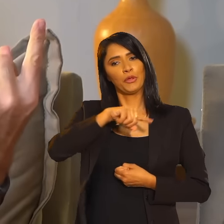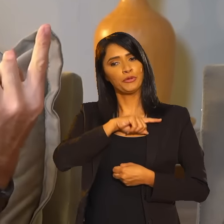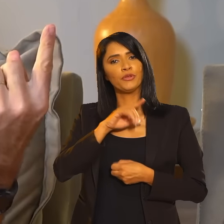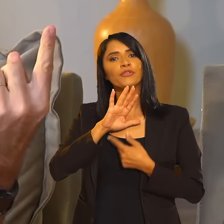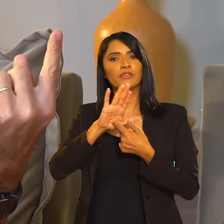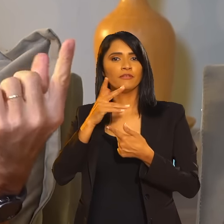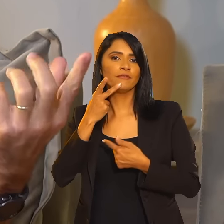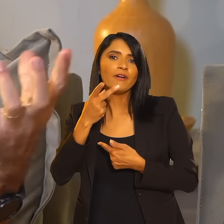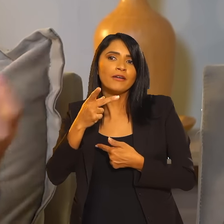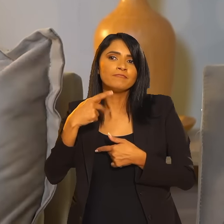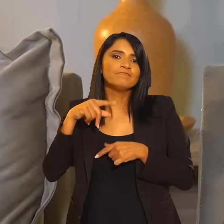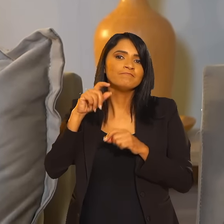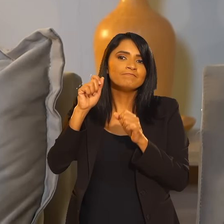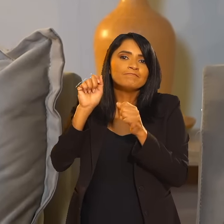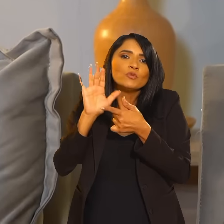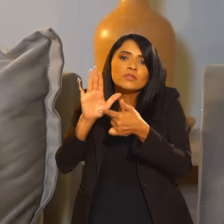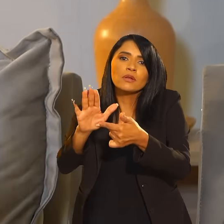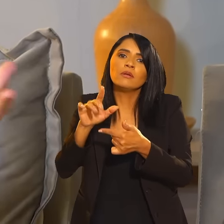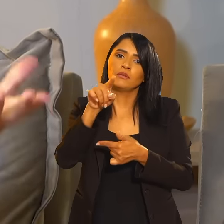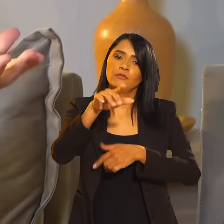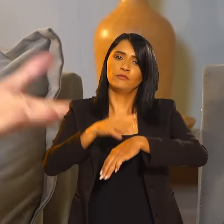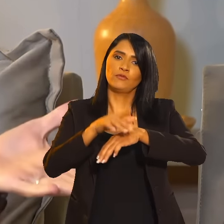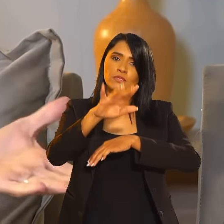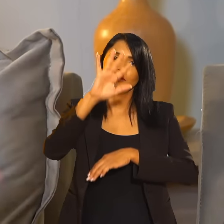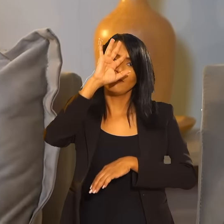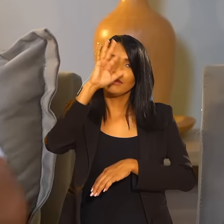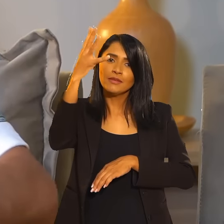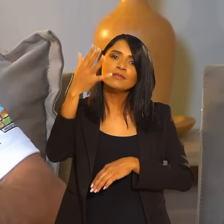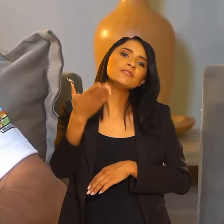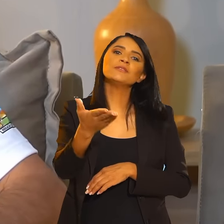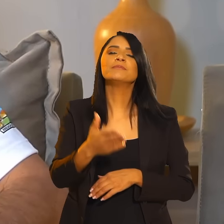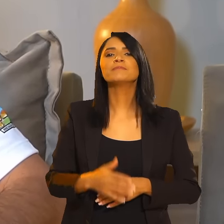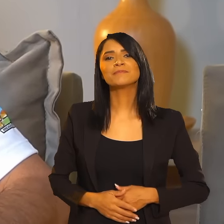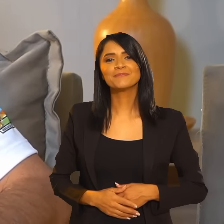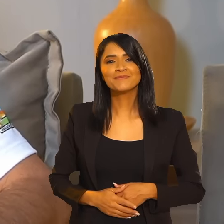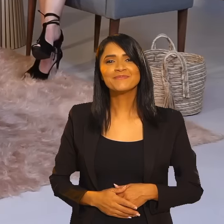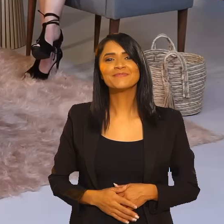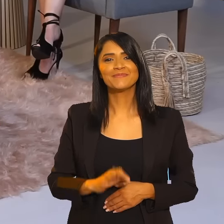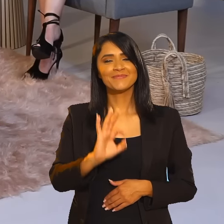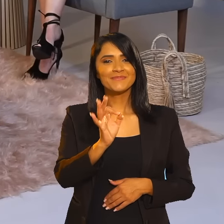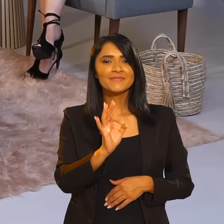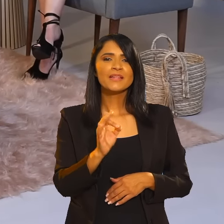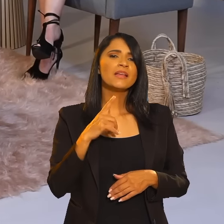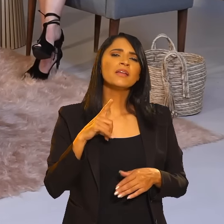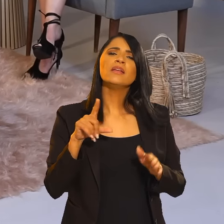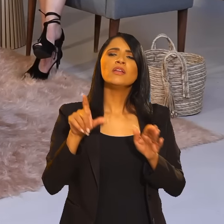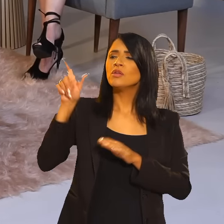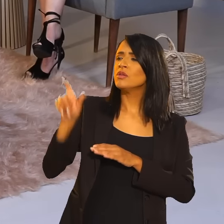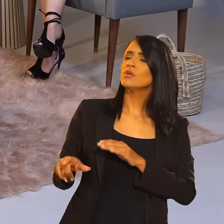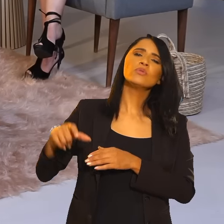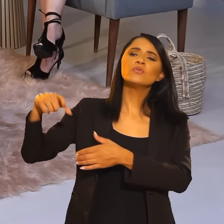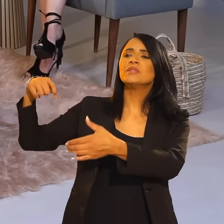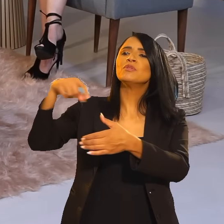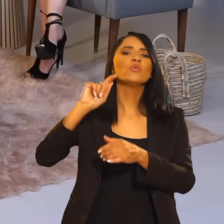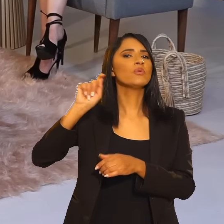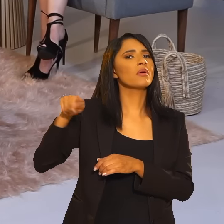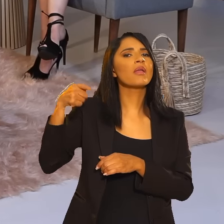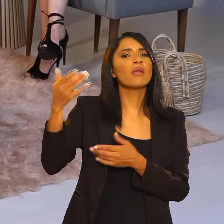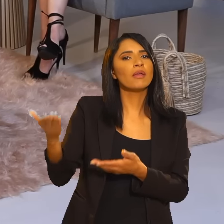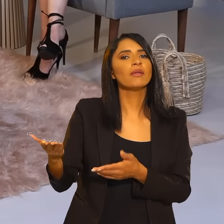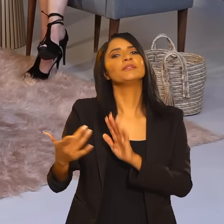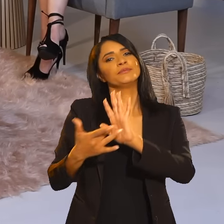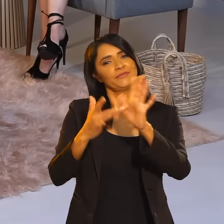vai definir. Então, até essa questão é você que decide, né? Isso. E é incrível, e né? quem que é o semeador aqui?